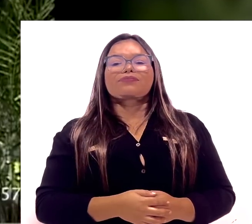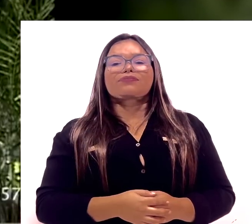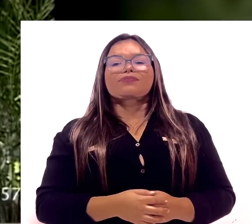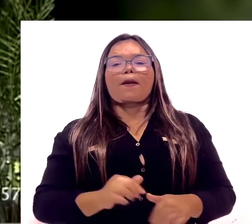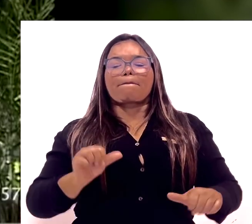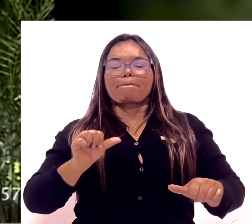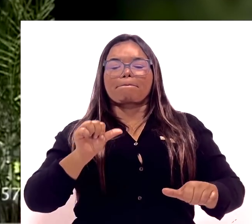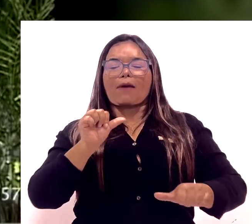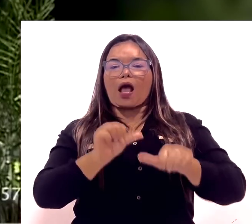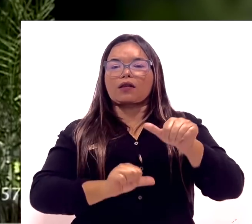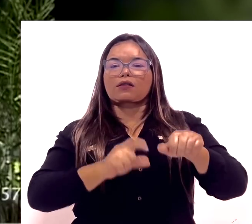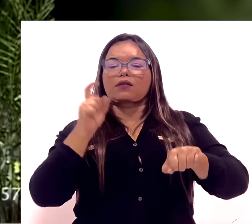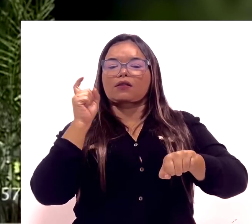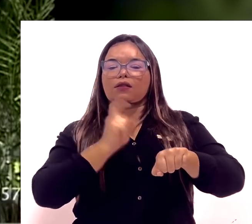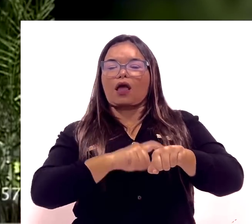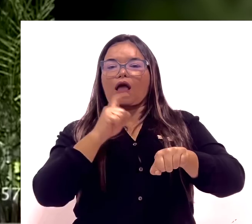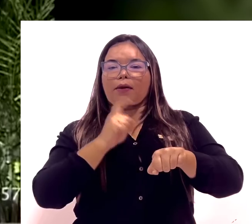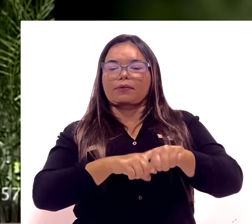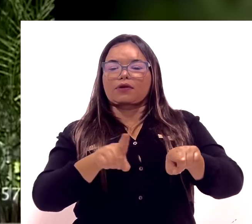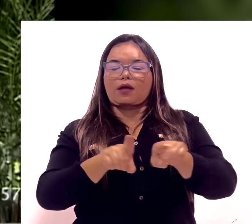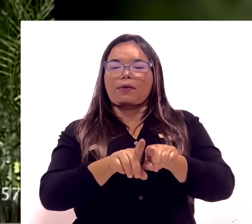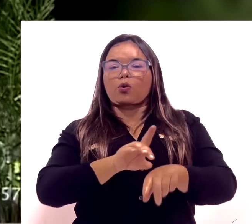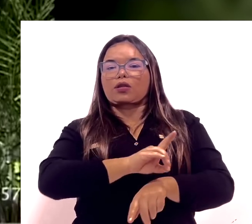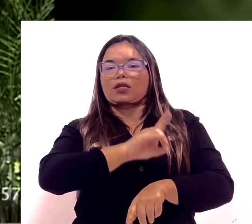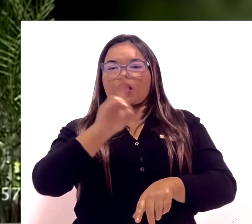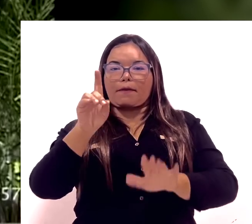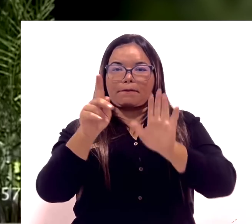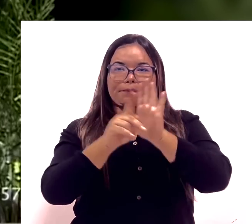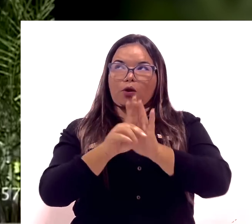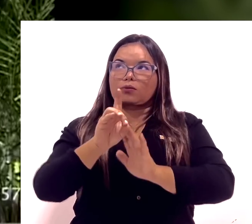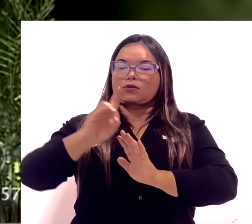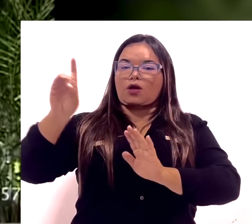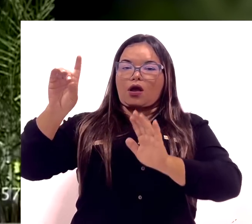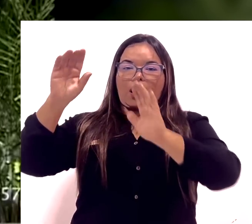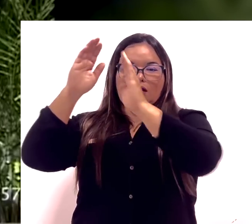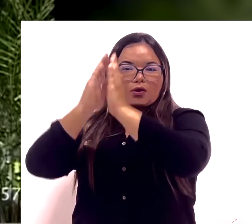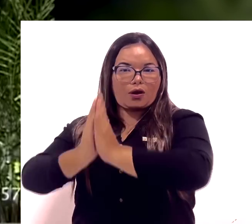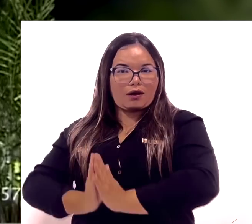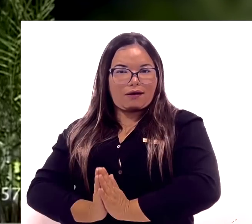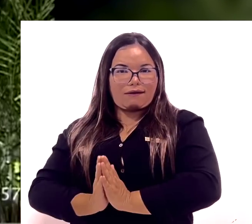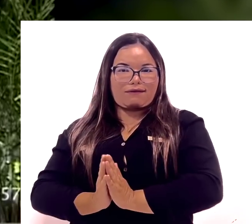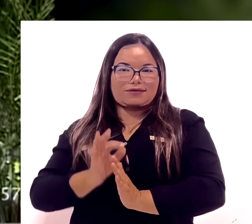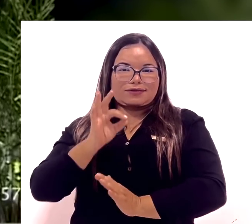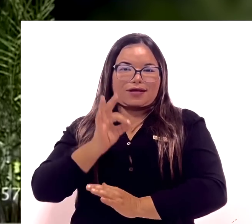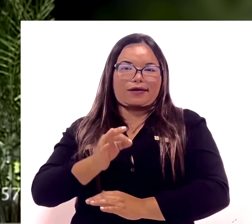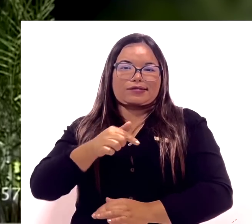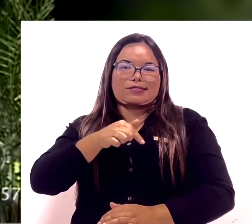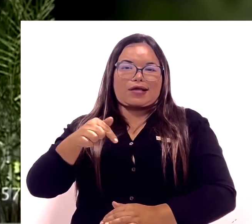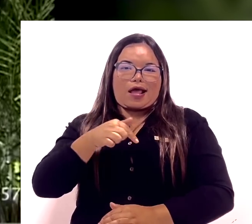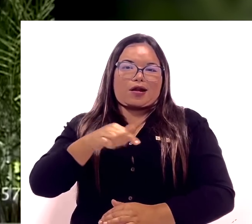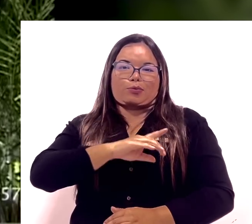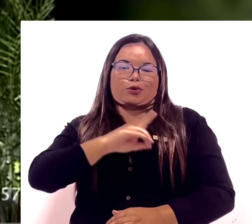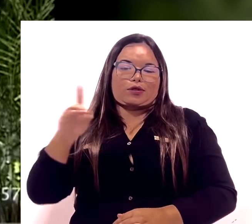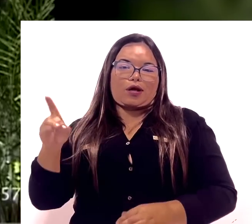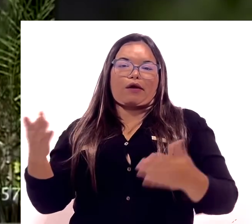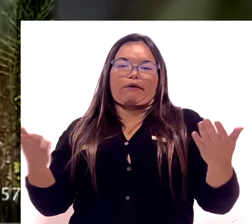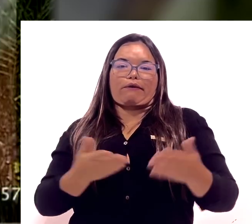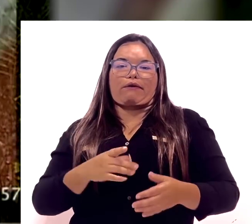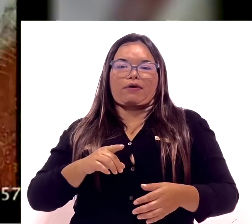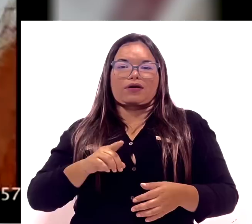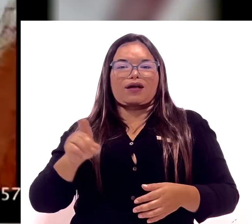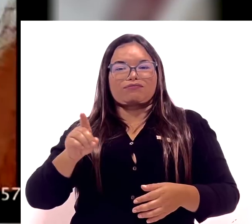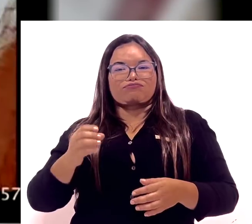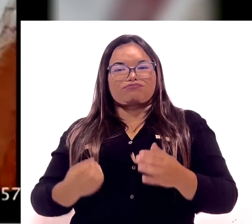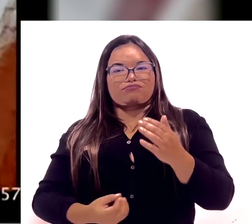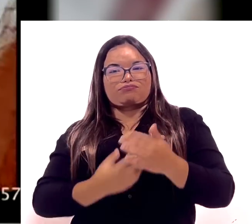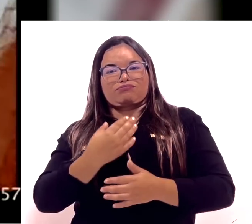os tempos, mudaram até o dia de adoração, que era o 7º dia, e foi transferido para o primeiro dia da semana. Mateus